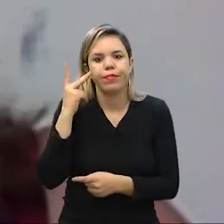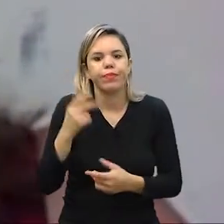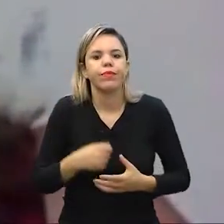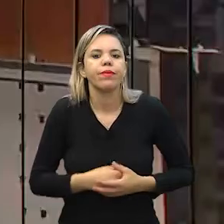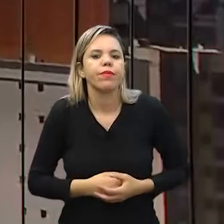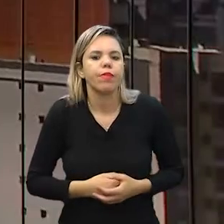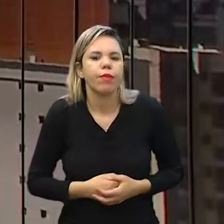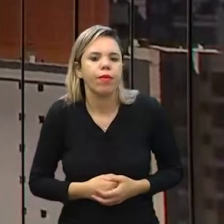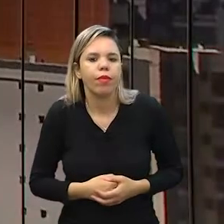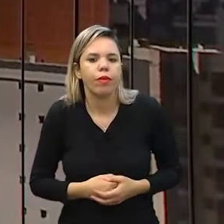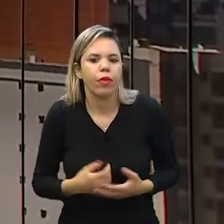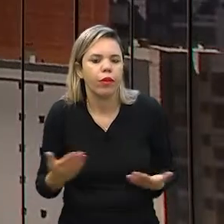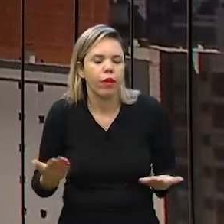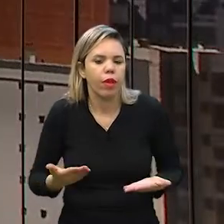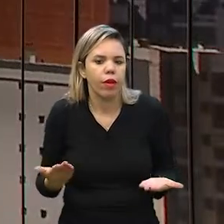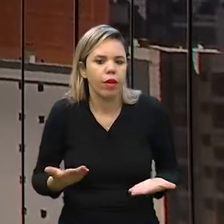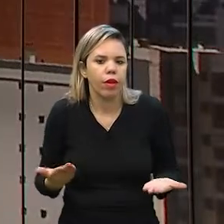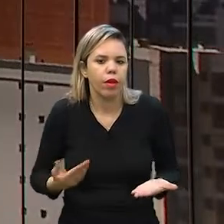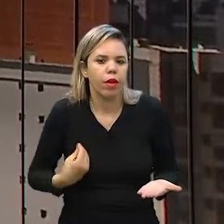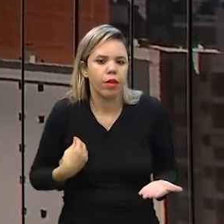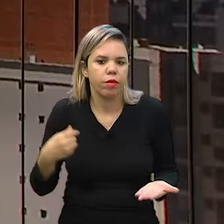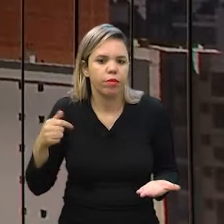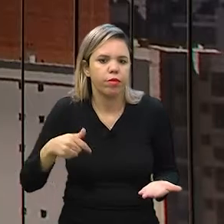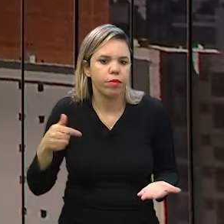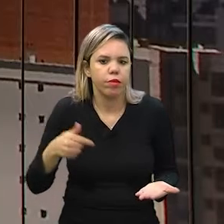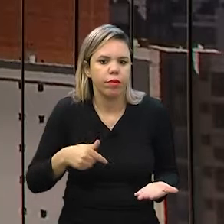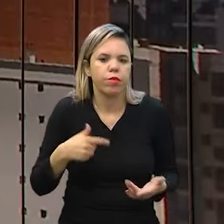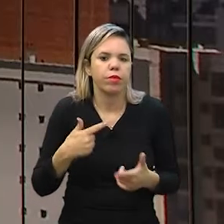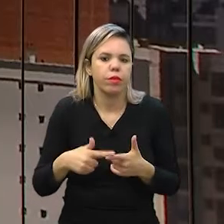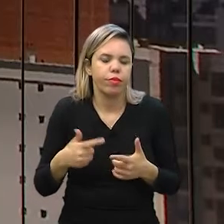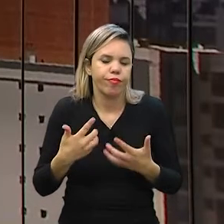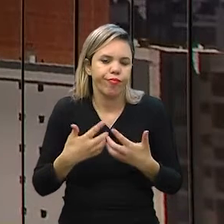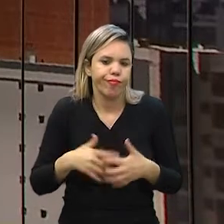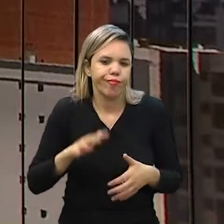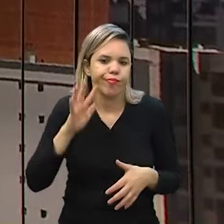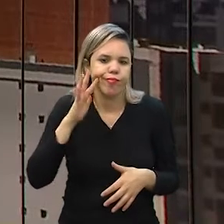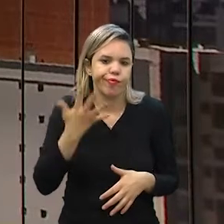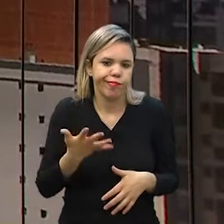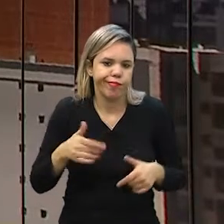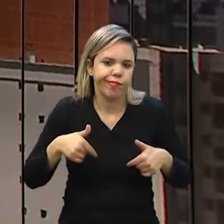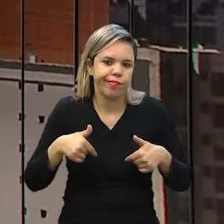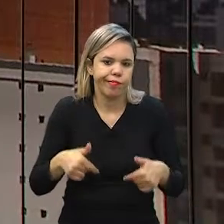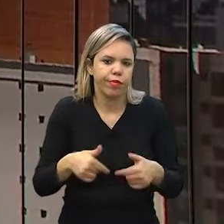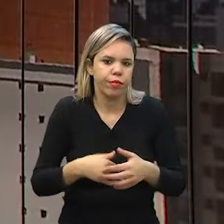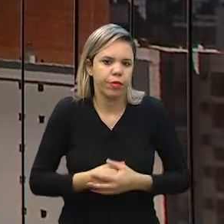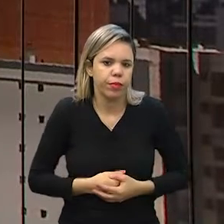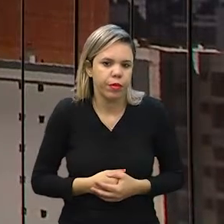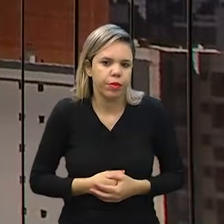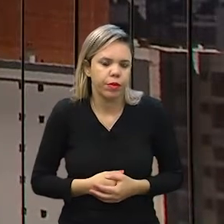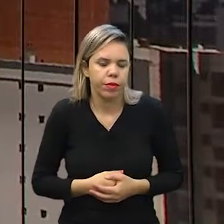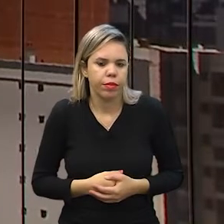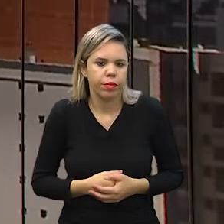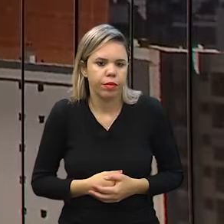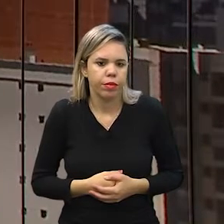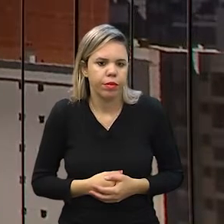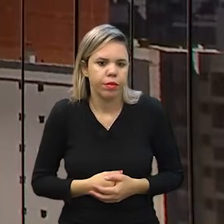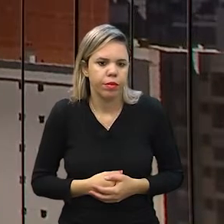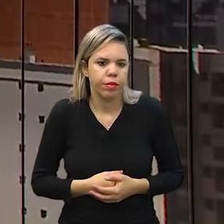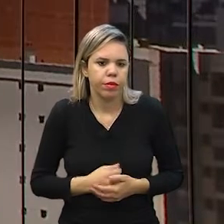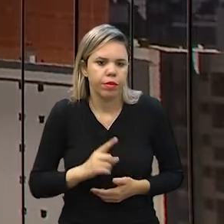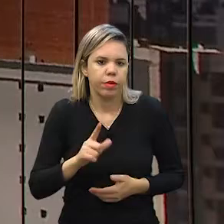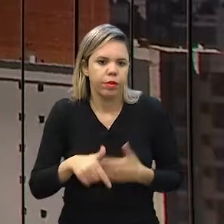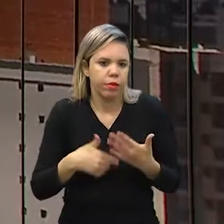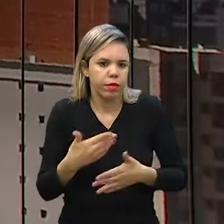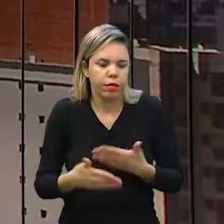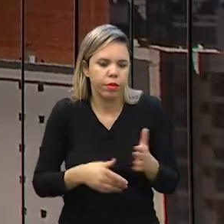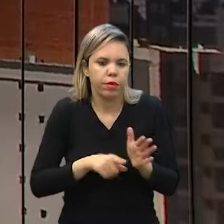Paulo. E hoje nós vivemos as consequências dessa atitude. E aí, em